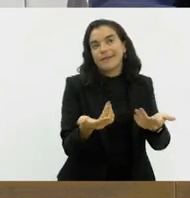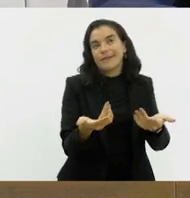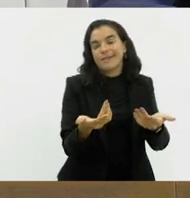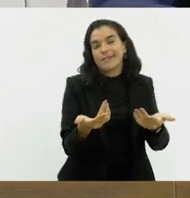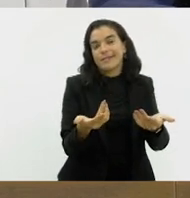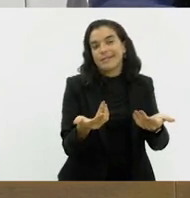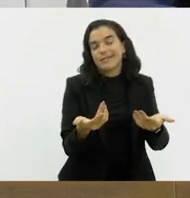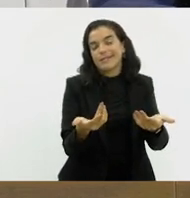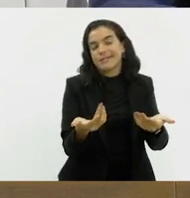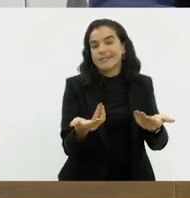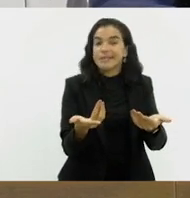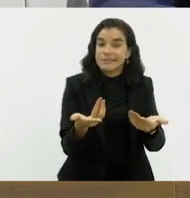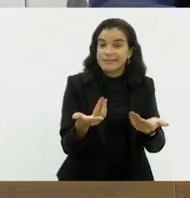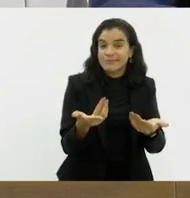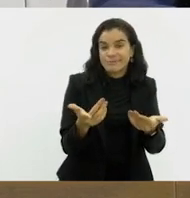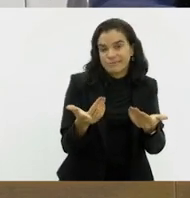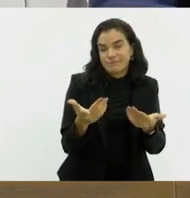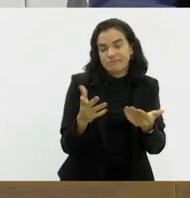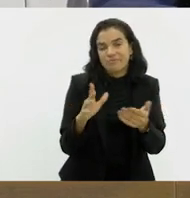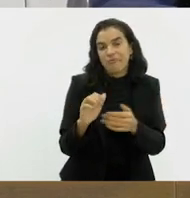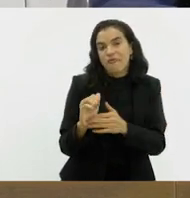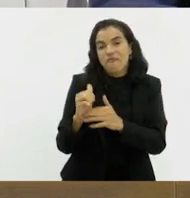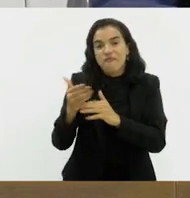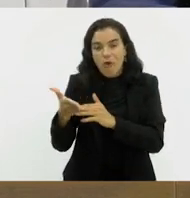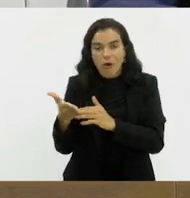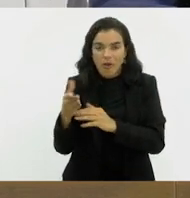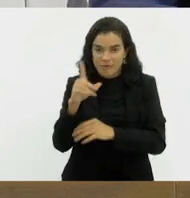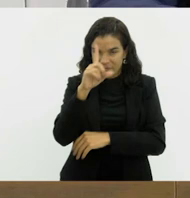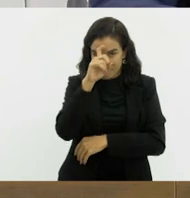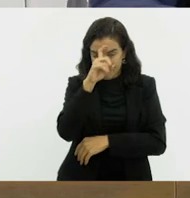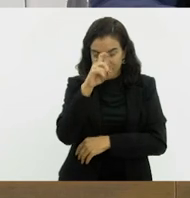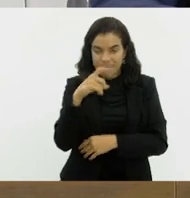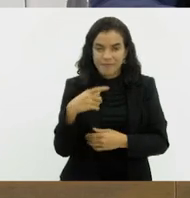em extramuros. Então,